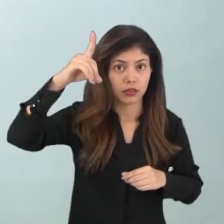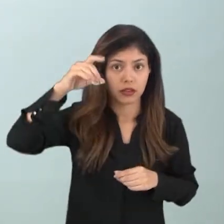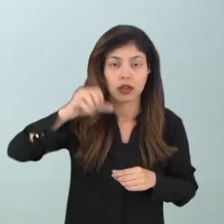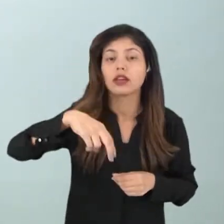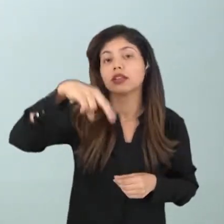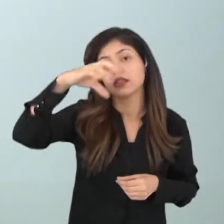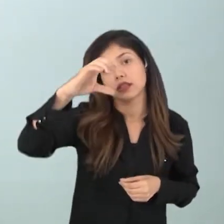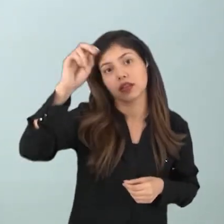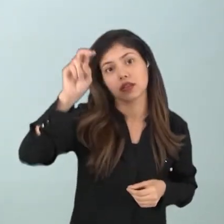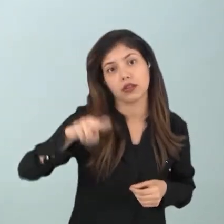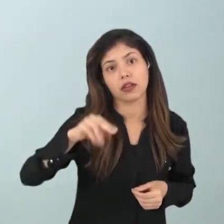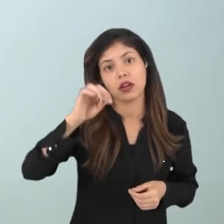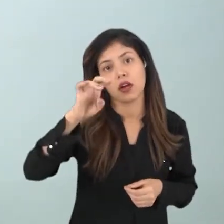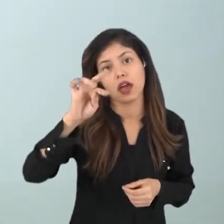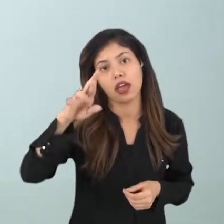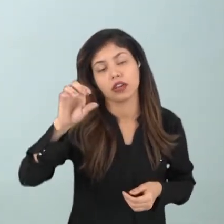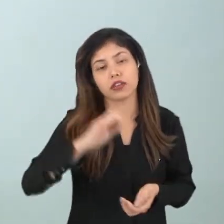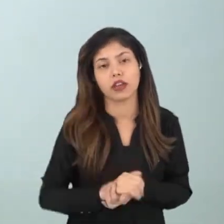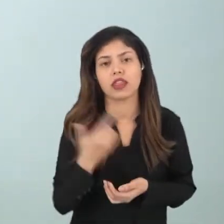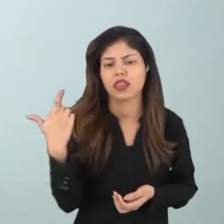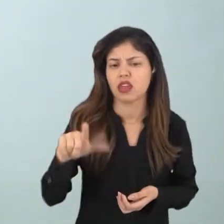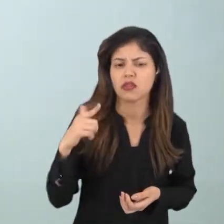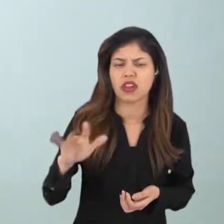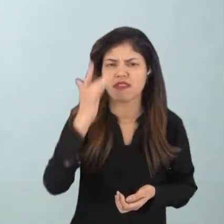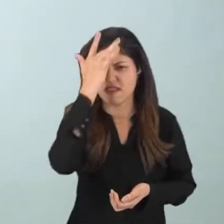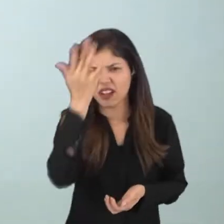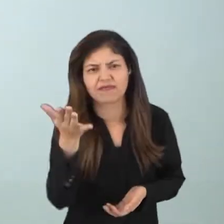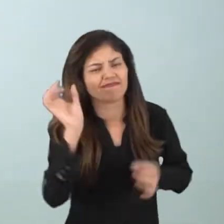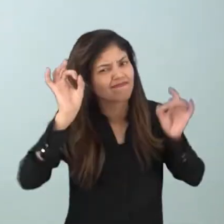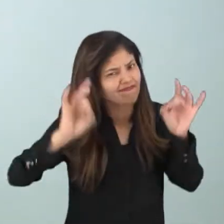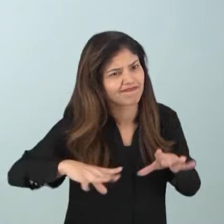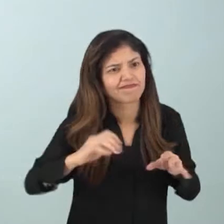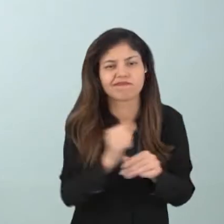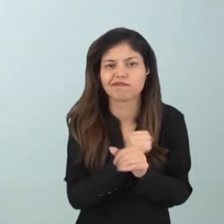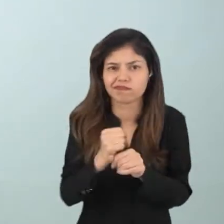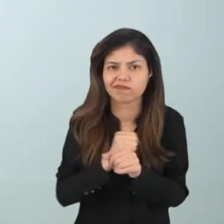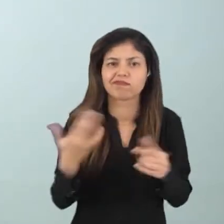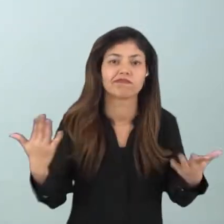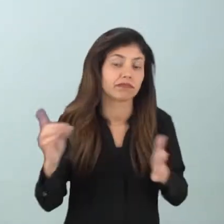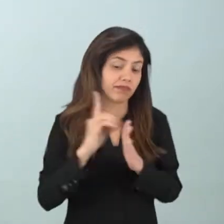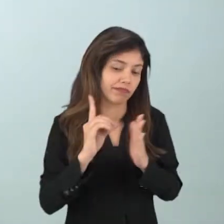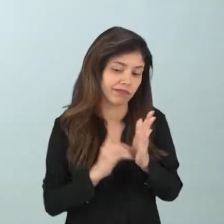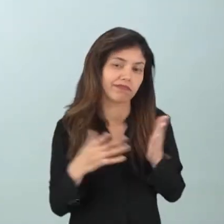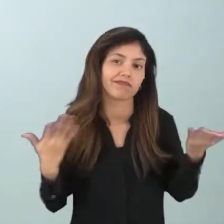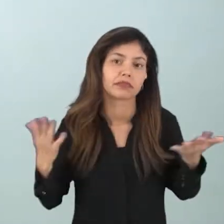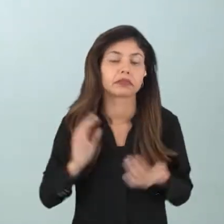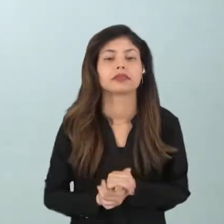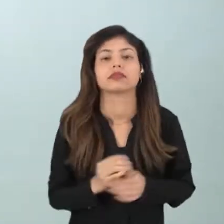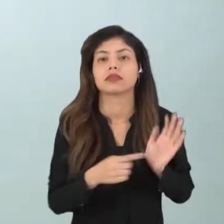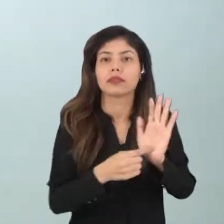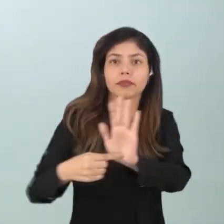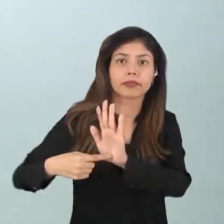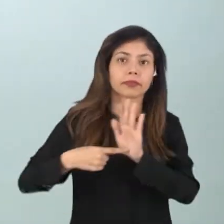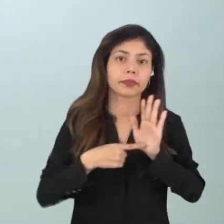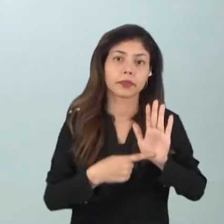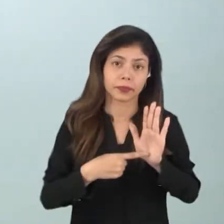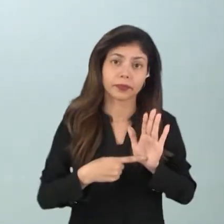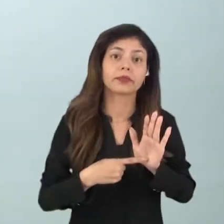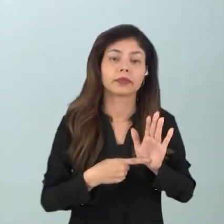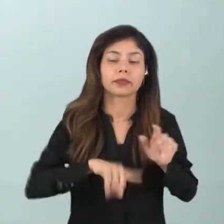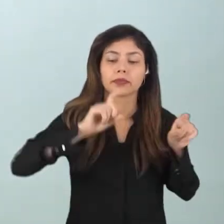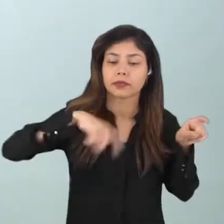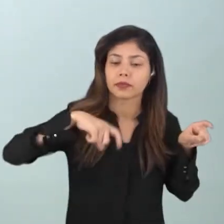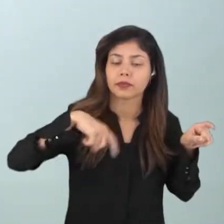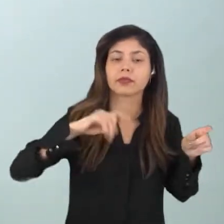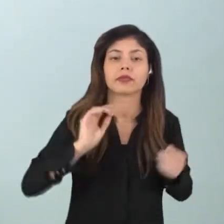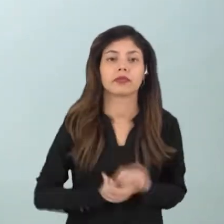agora. Ela não tinha um trânsito fácil nos últimos anos, nas últimas décadas. Então mostra que o setor